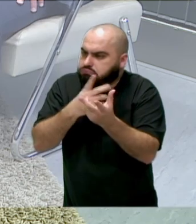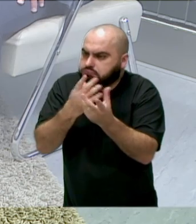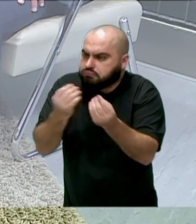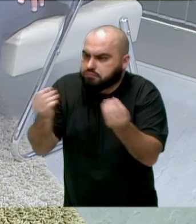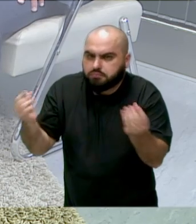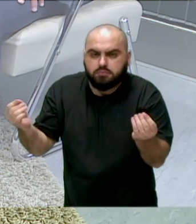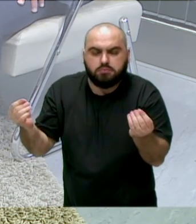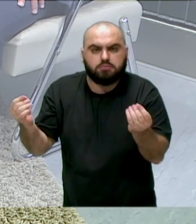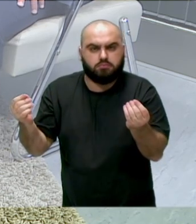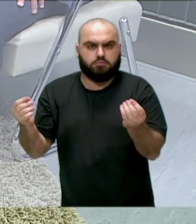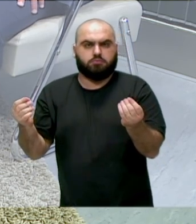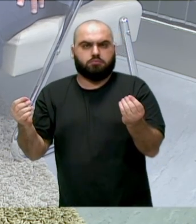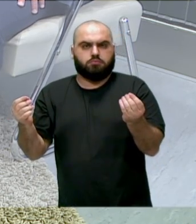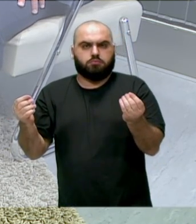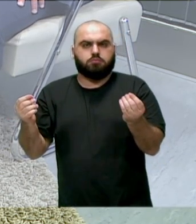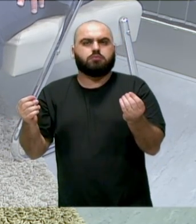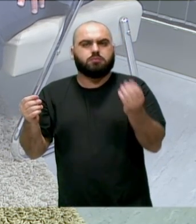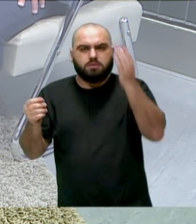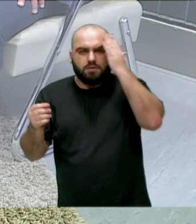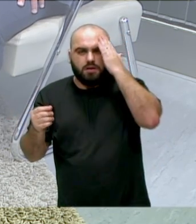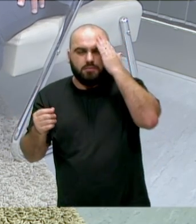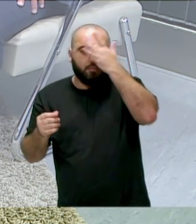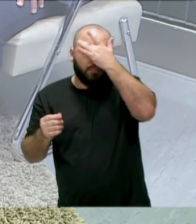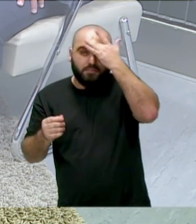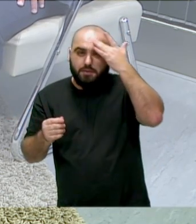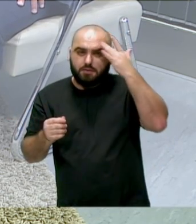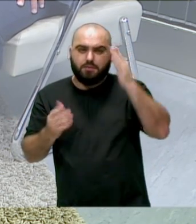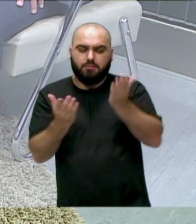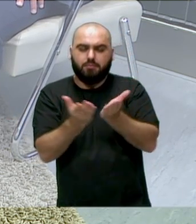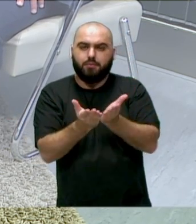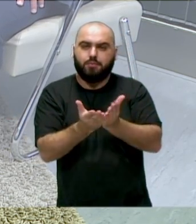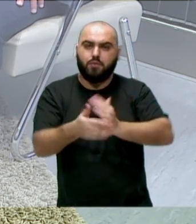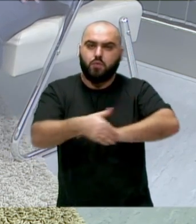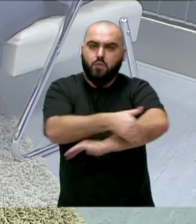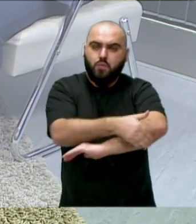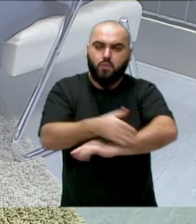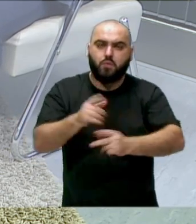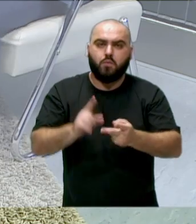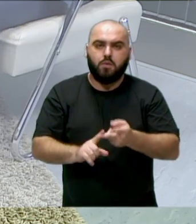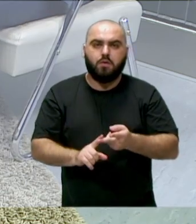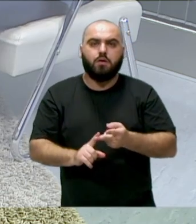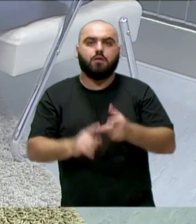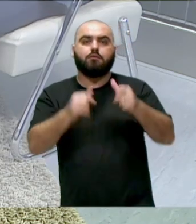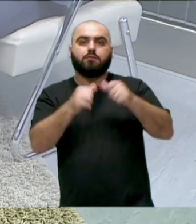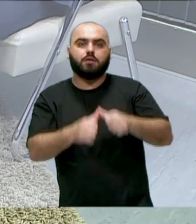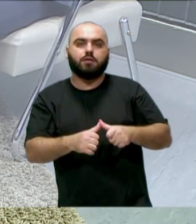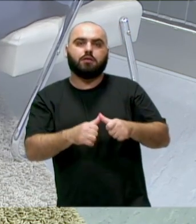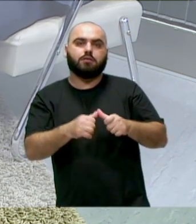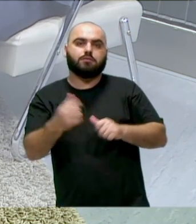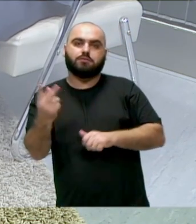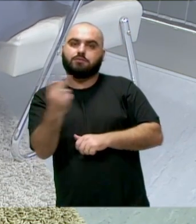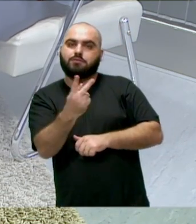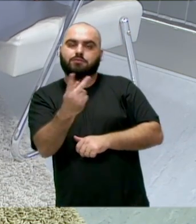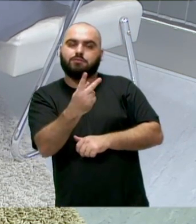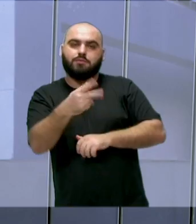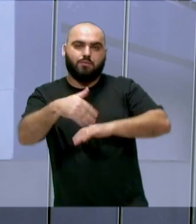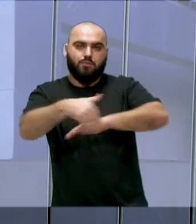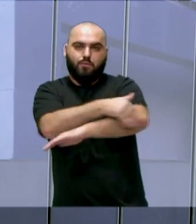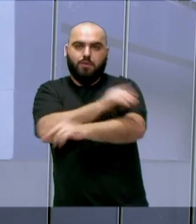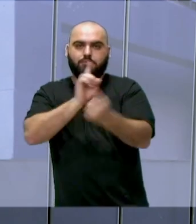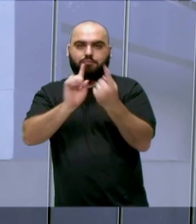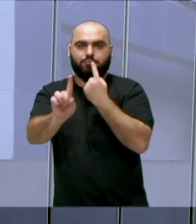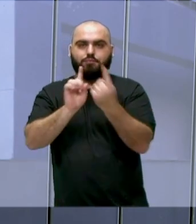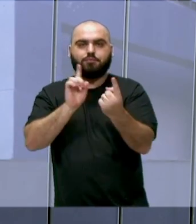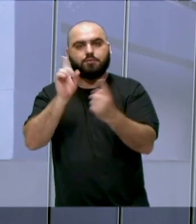esse aglomero de pessoas, de andarilho, de moradores de rua, estão se alojando dos dois lados da pista. Acaba